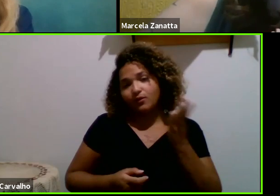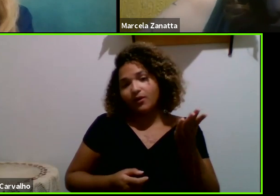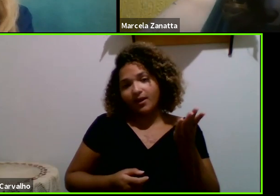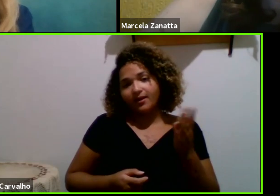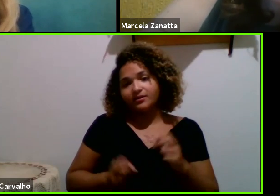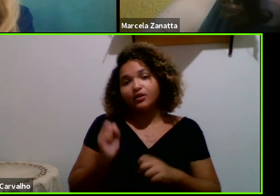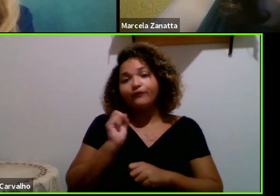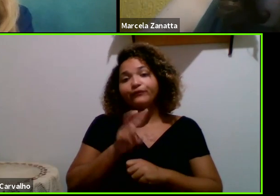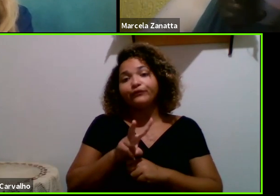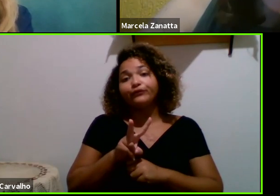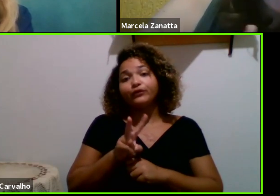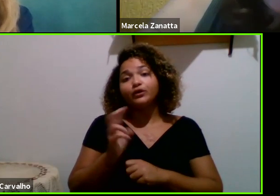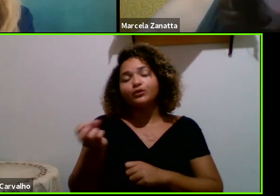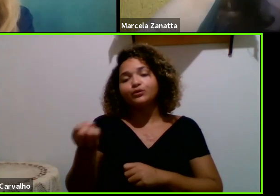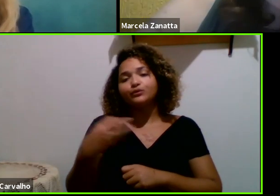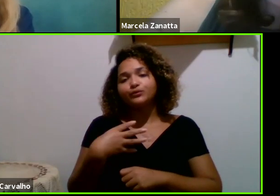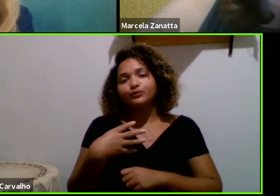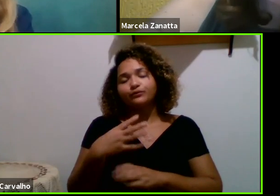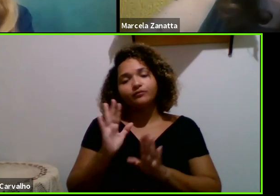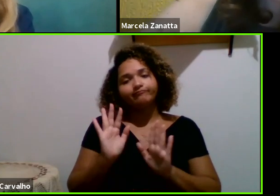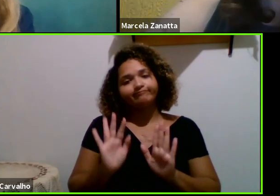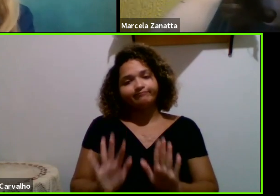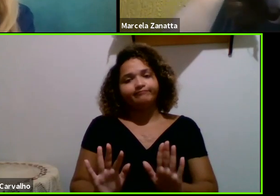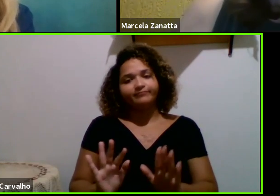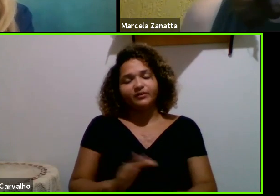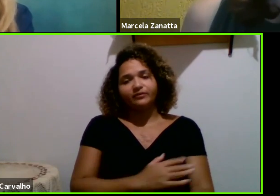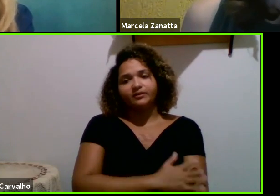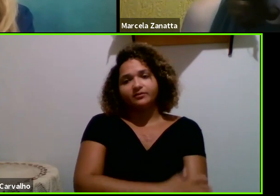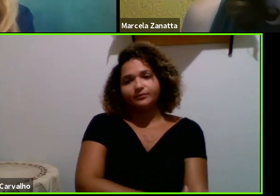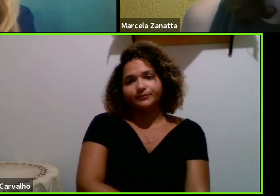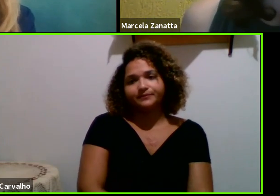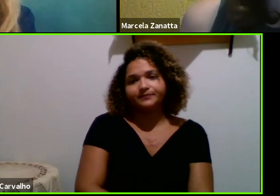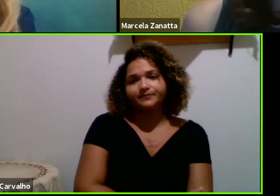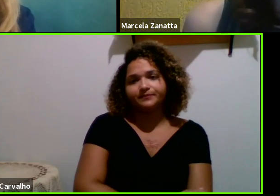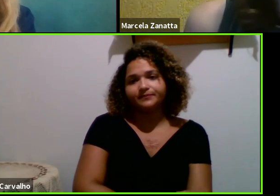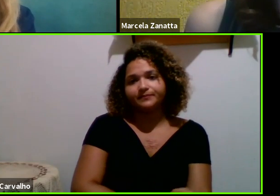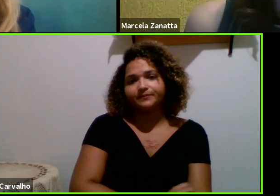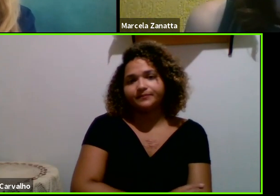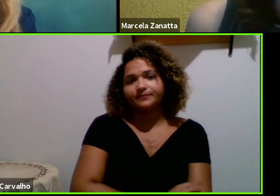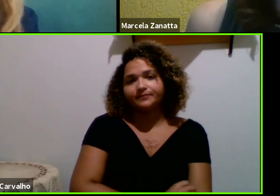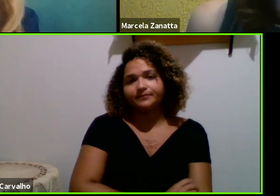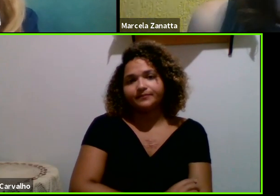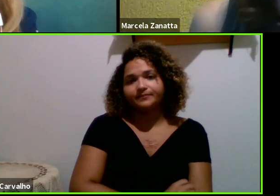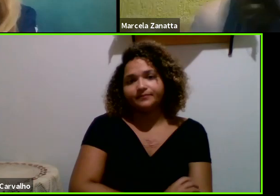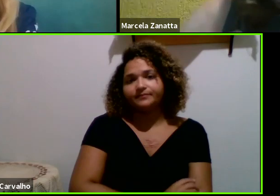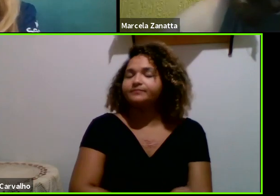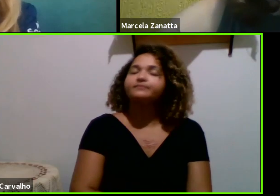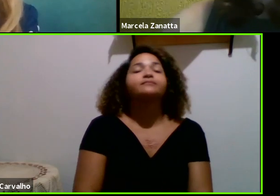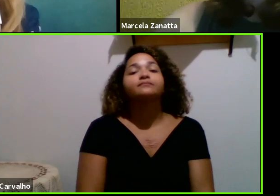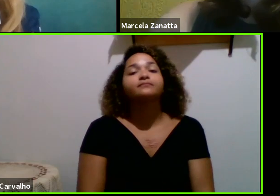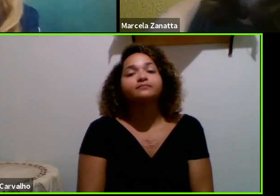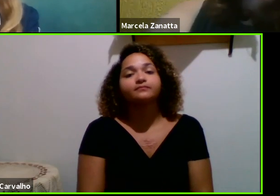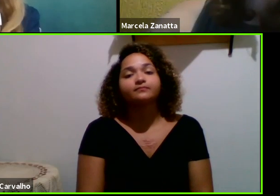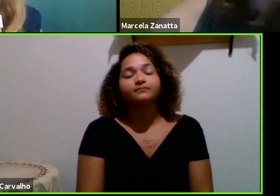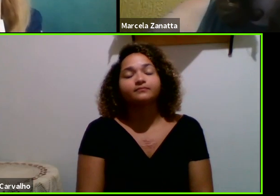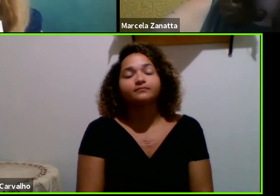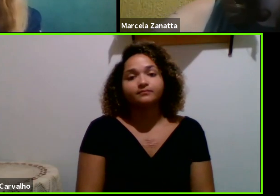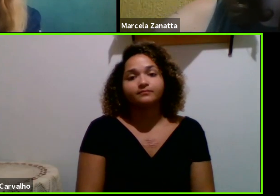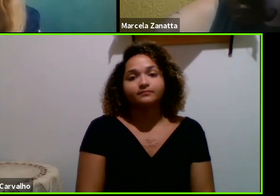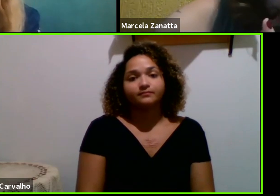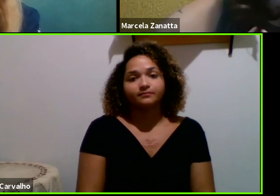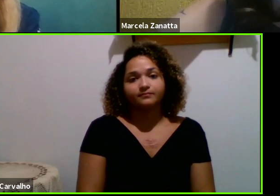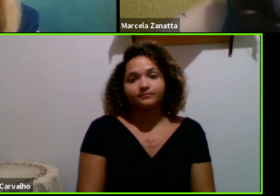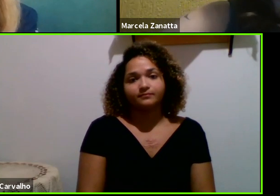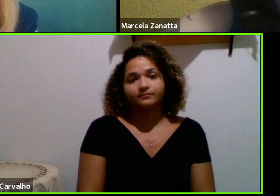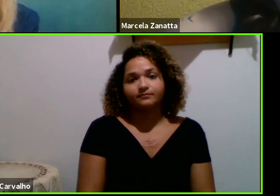gente tem evitado um pouco. Né? Tem evitado realmente. Exatamente. E aí,